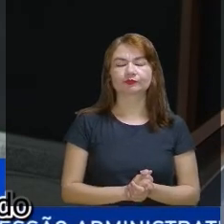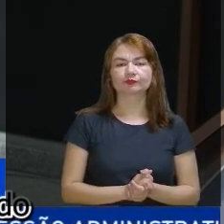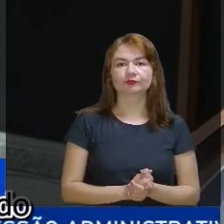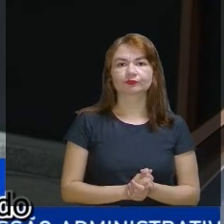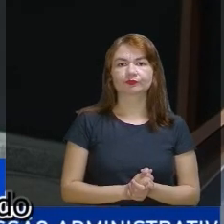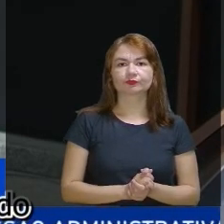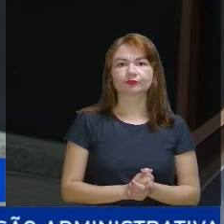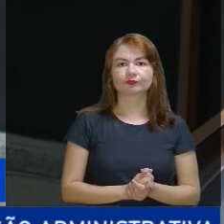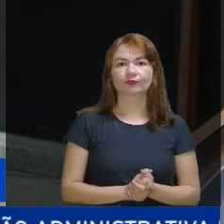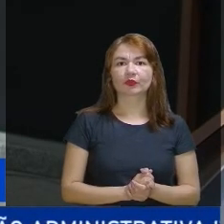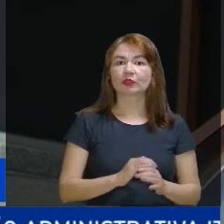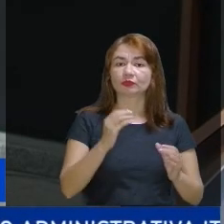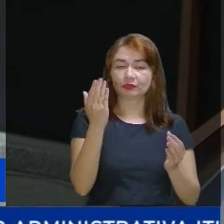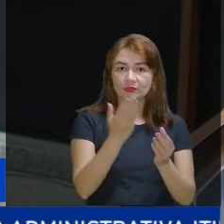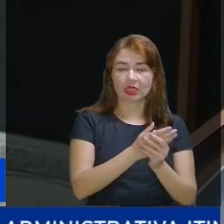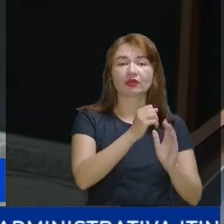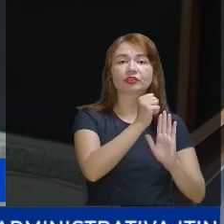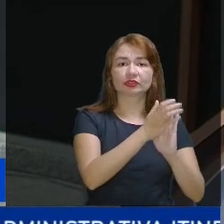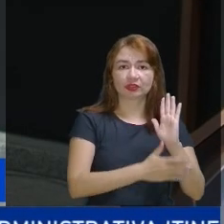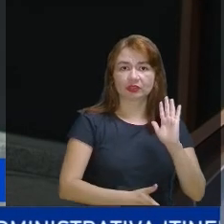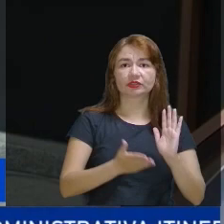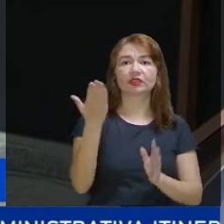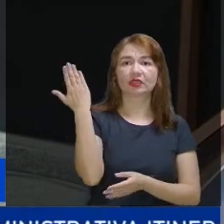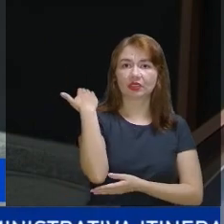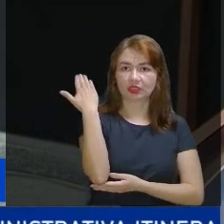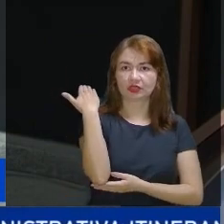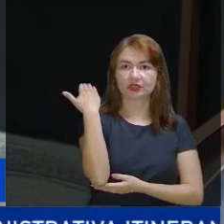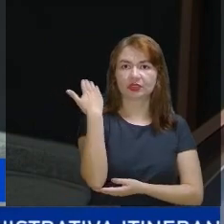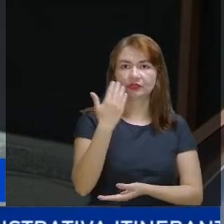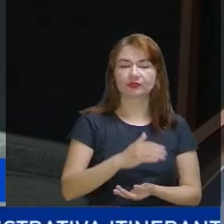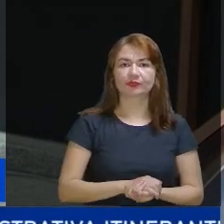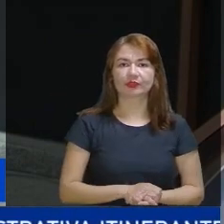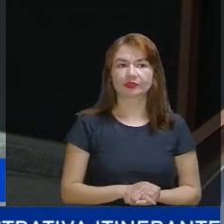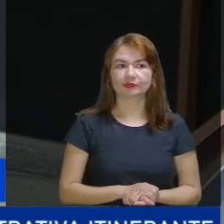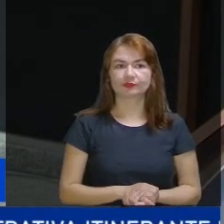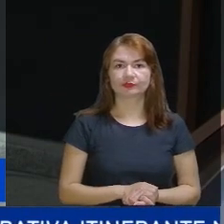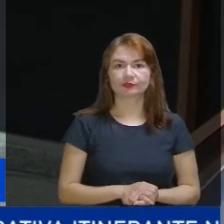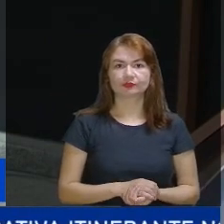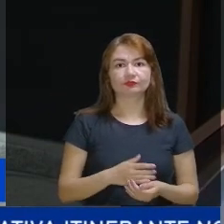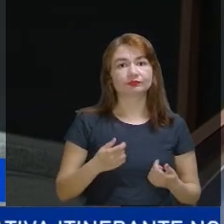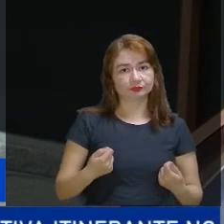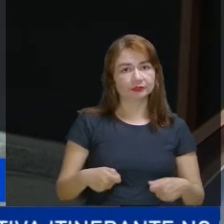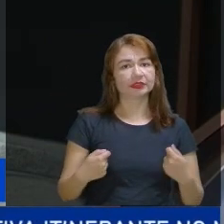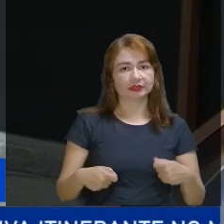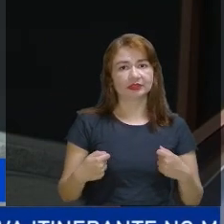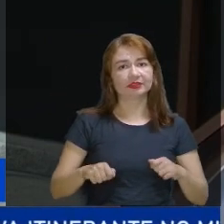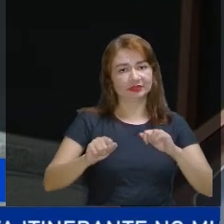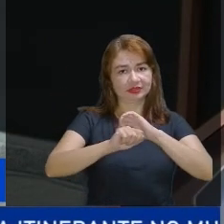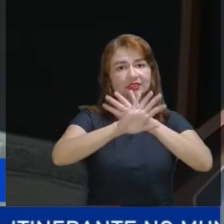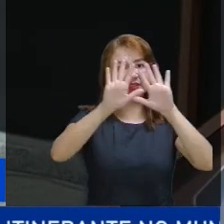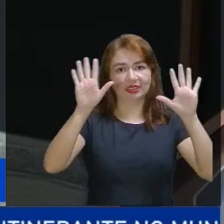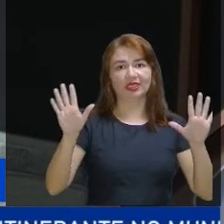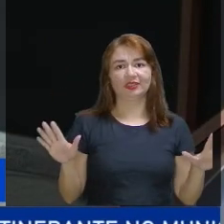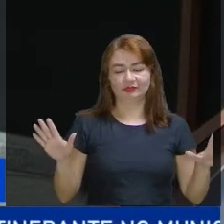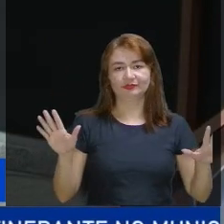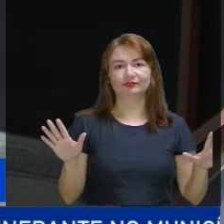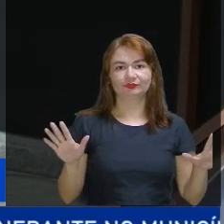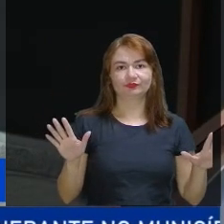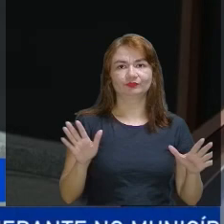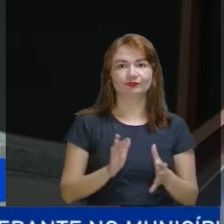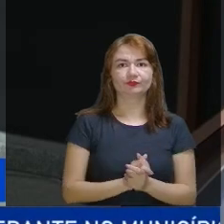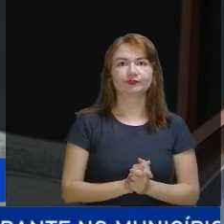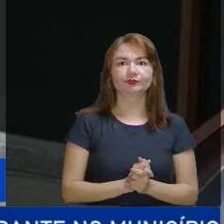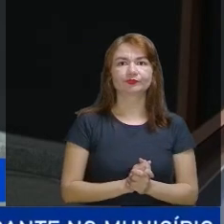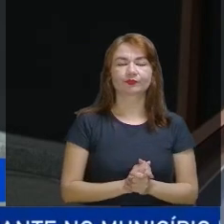seja, dos embargos anteriormente protocolizados pelos resignados. Teria que estar claro. Com a palavra, o juiz de